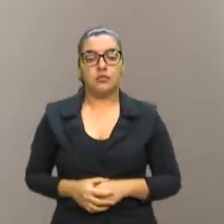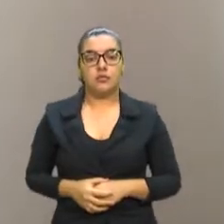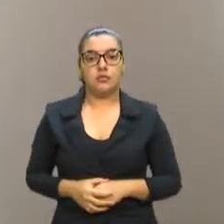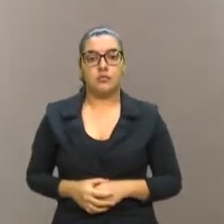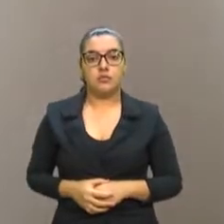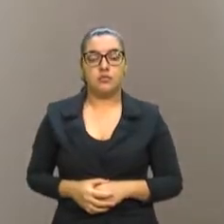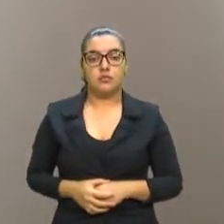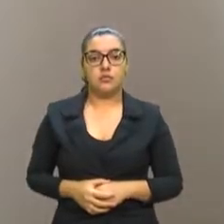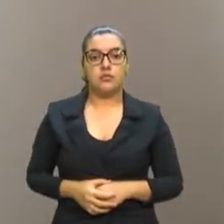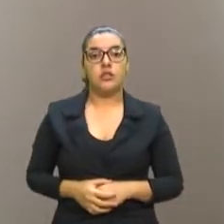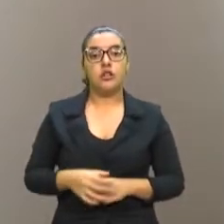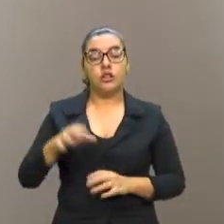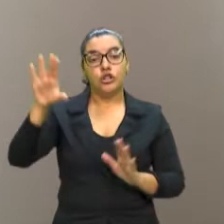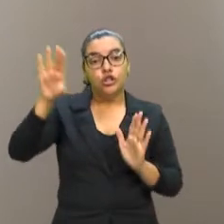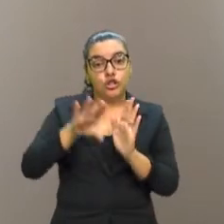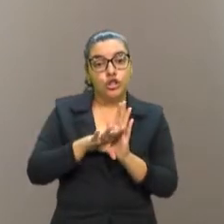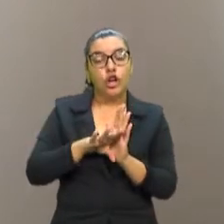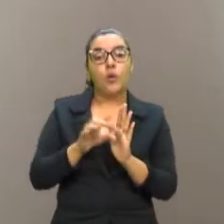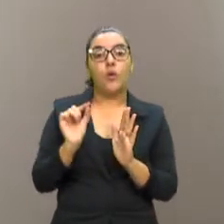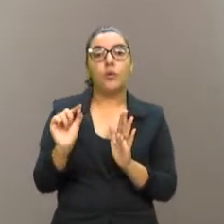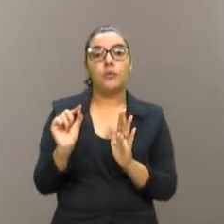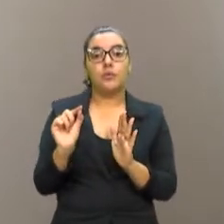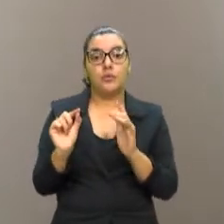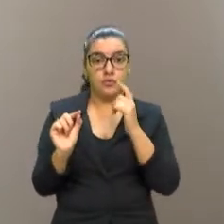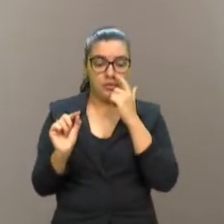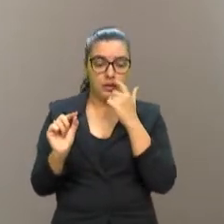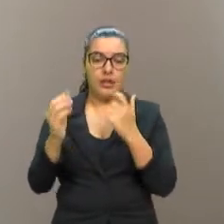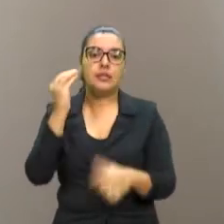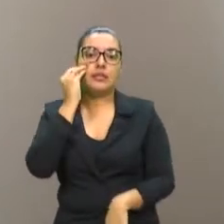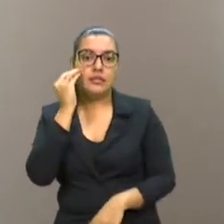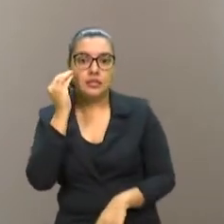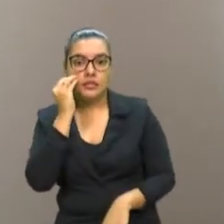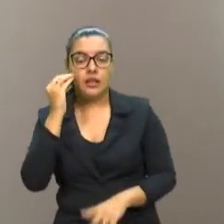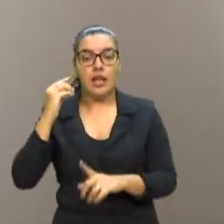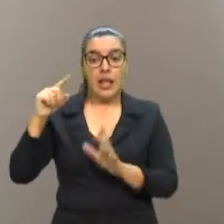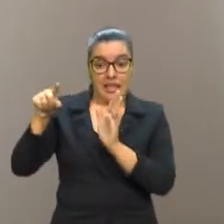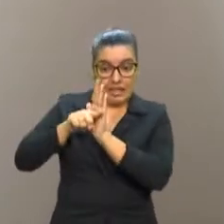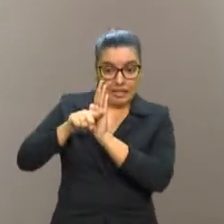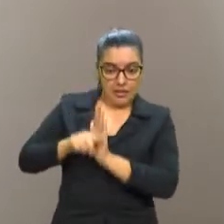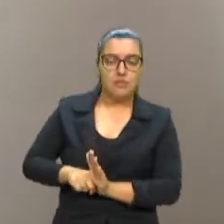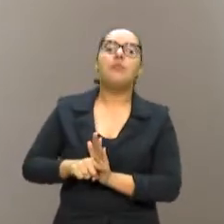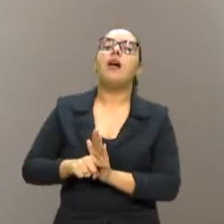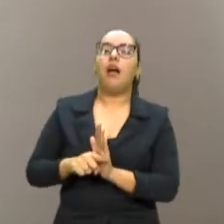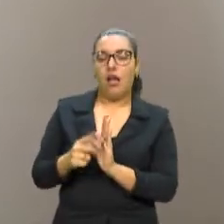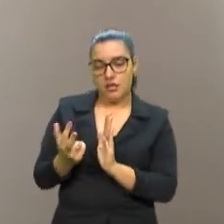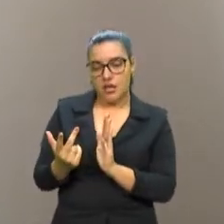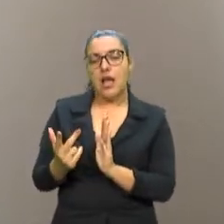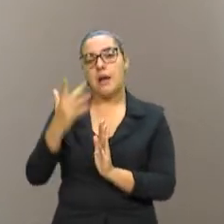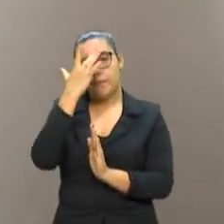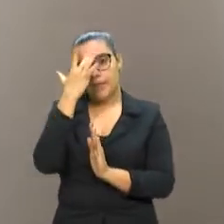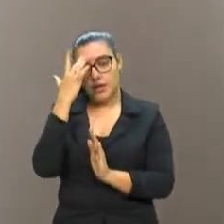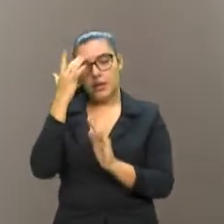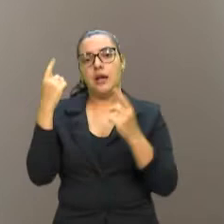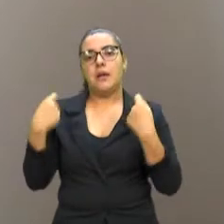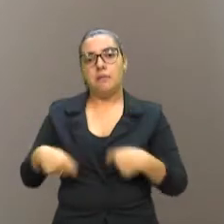ao chegar são testadas negativas, mesmo assim essas pessoas precisam